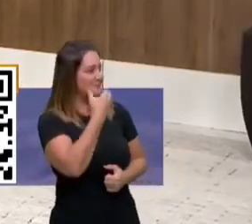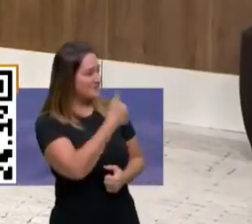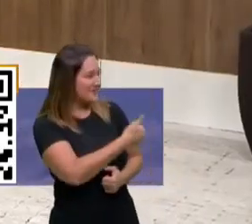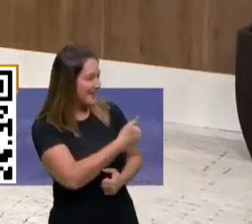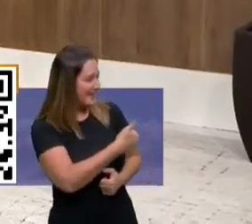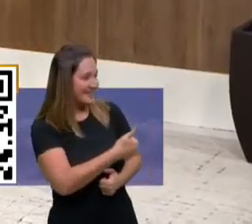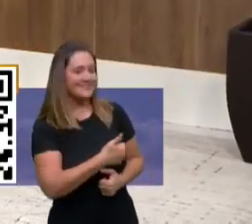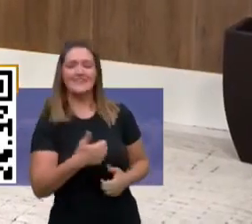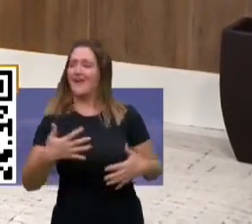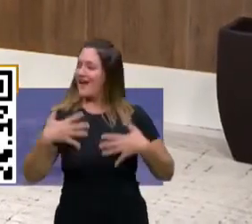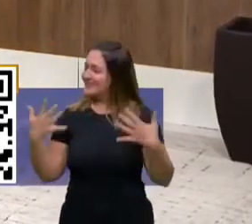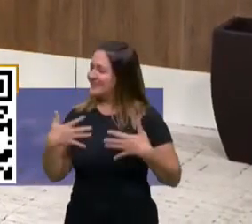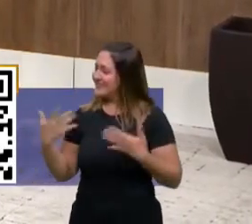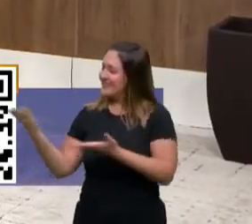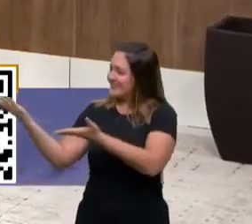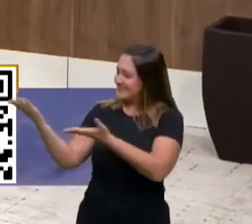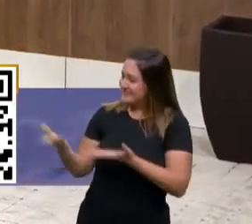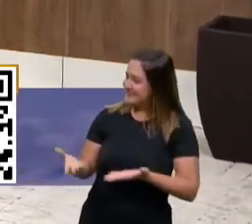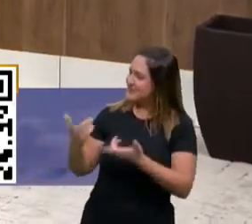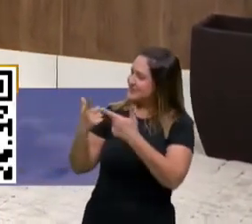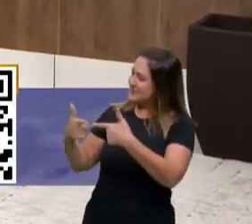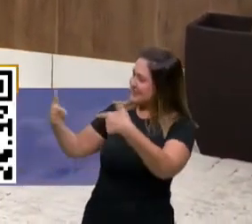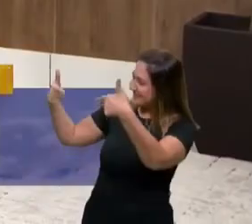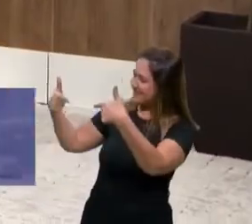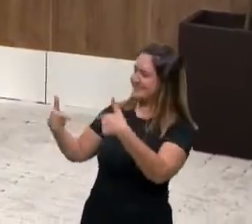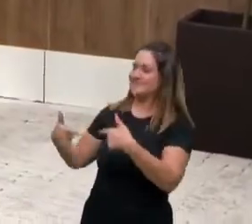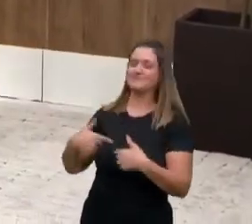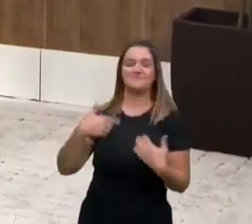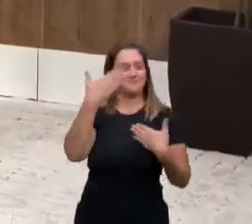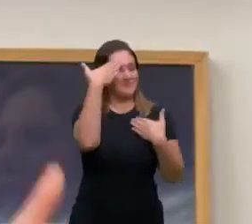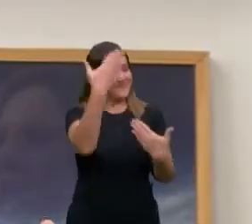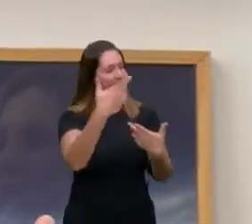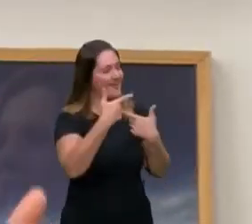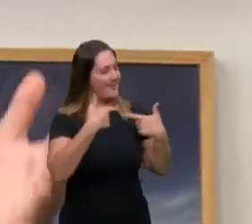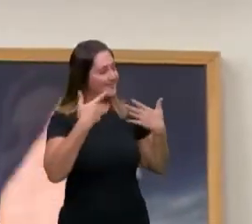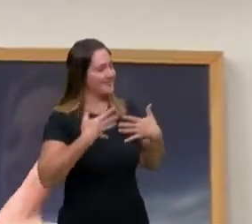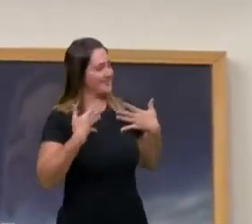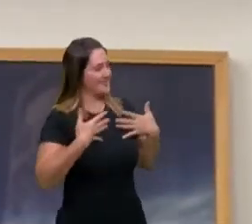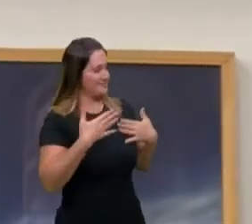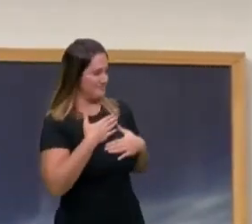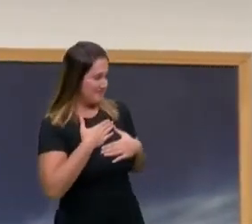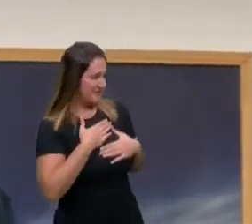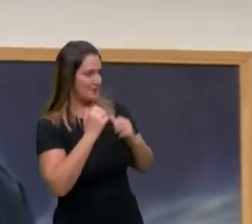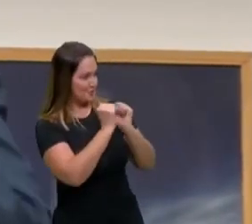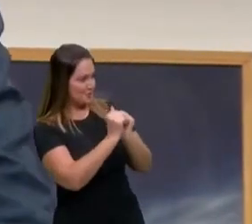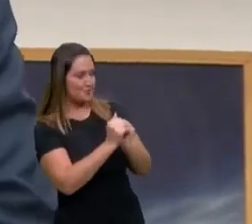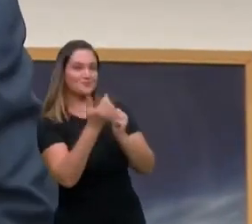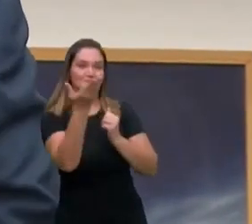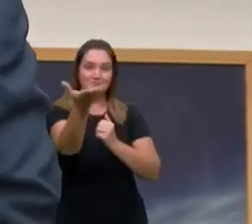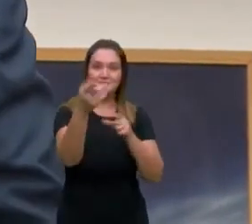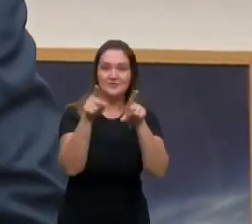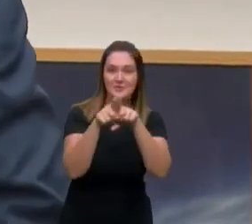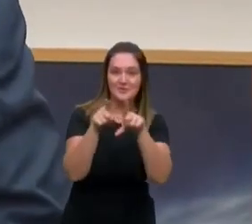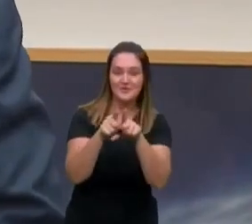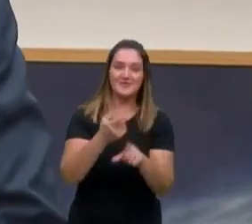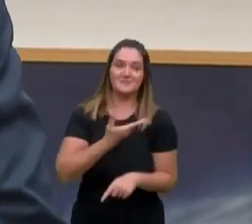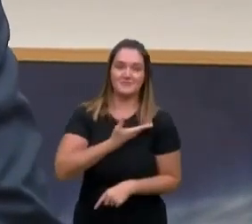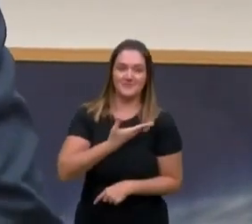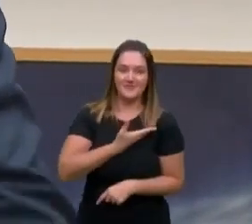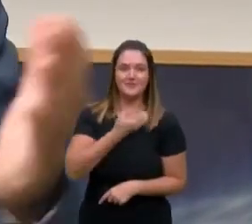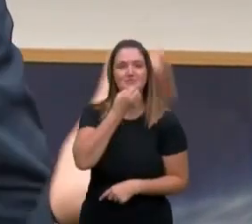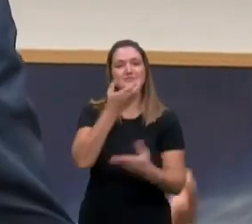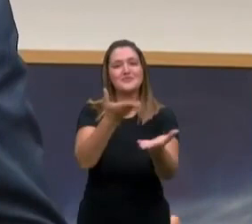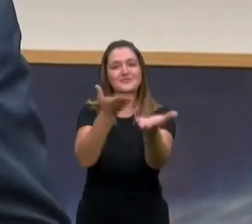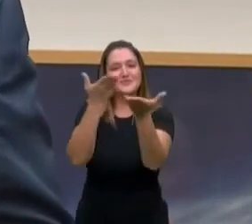Aqui tudo estou, bem? Tudo bem, Darcy? Que alegria você te receber com esse sorriso todo, muito obrigado, pastor. Alegria toda minha estar do seu lado, também com os meus amigos da classe